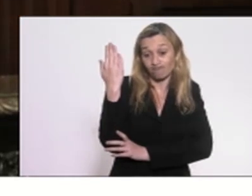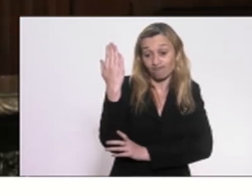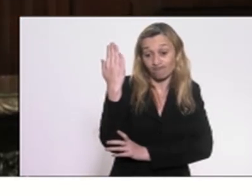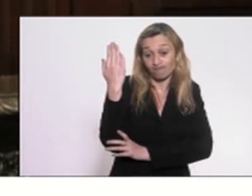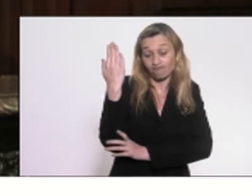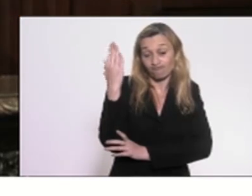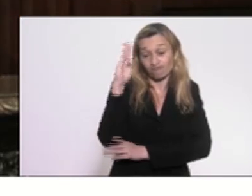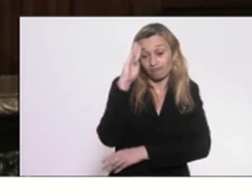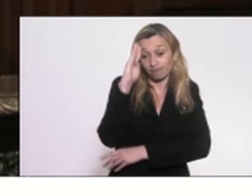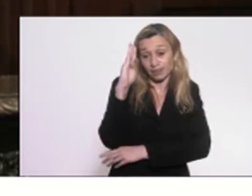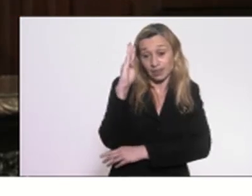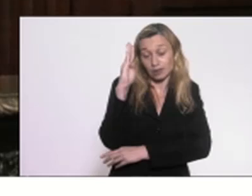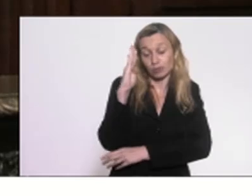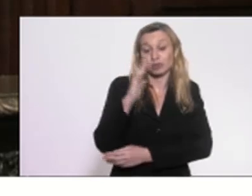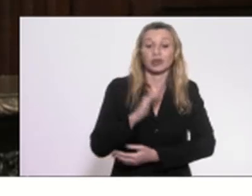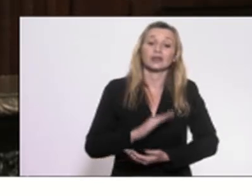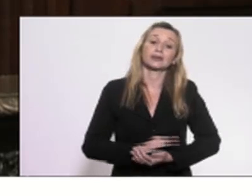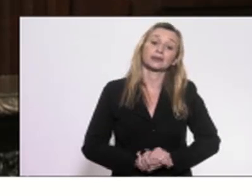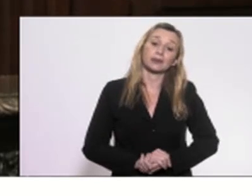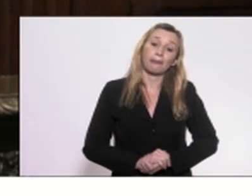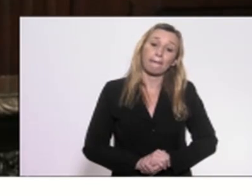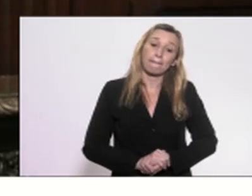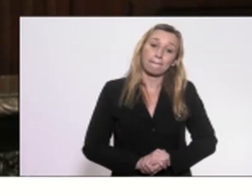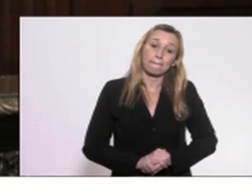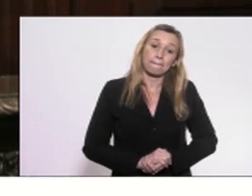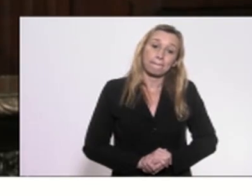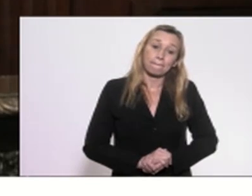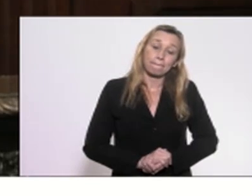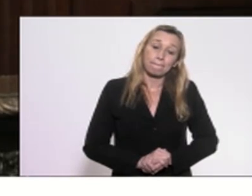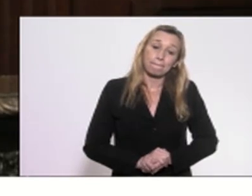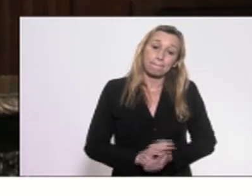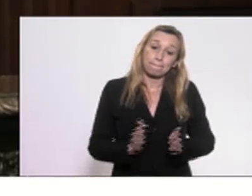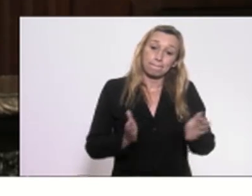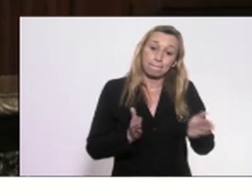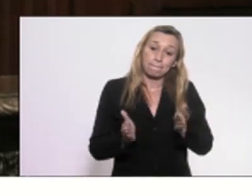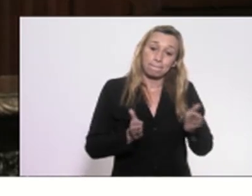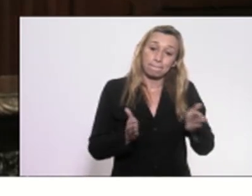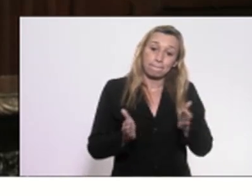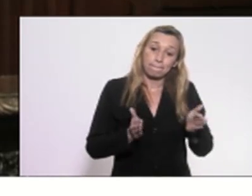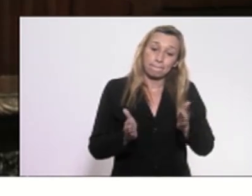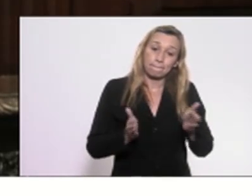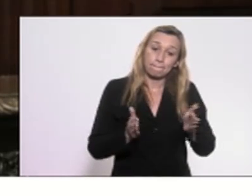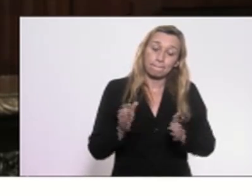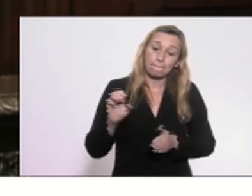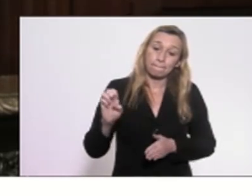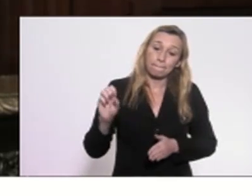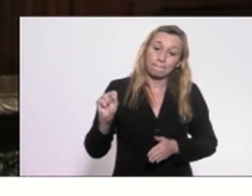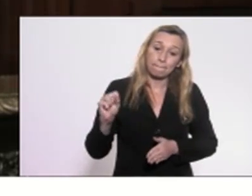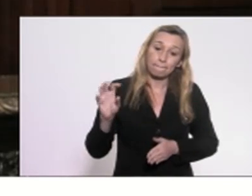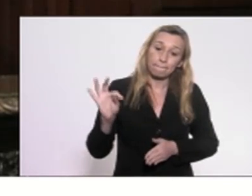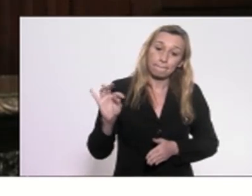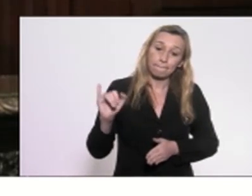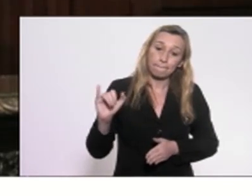E, principalmente, no período da estiagem,